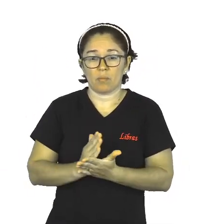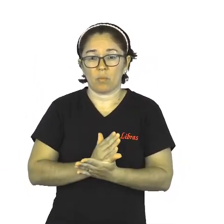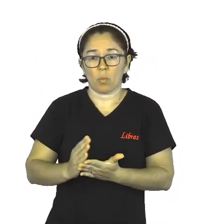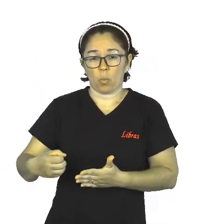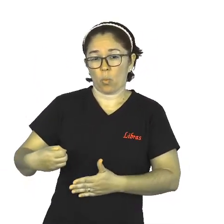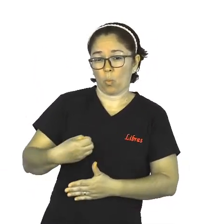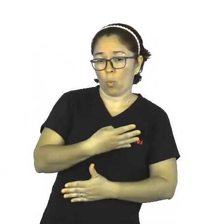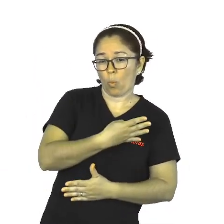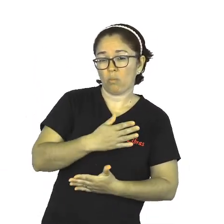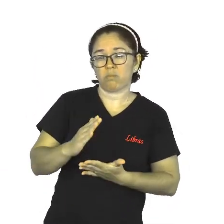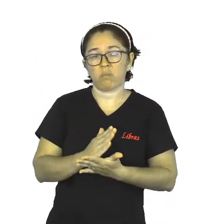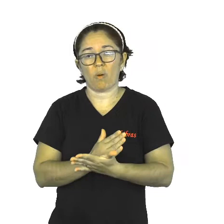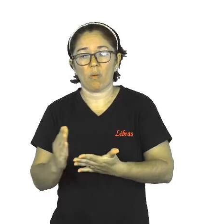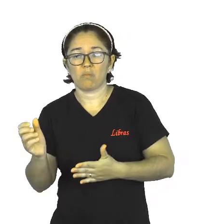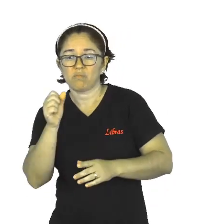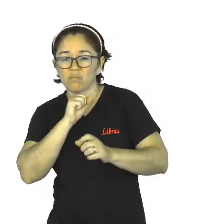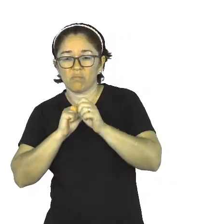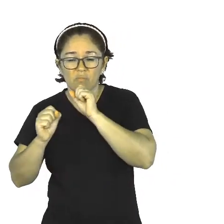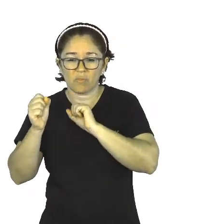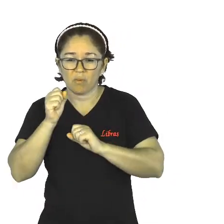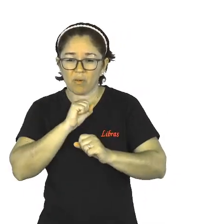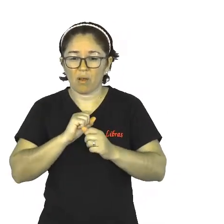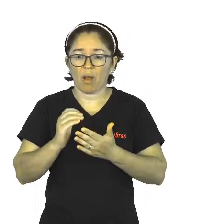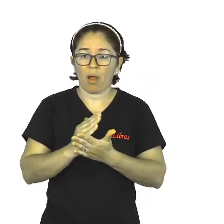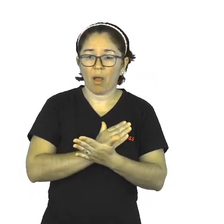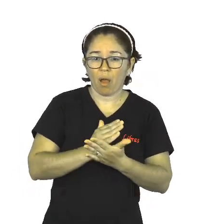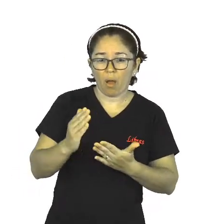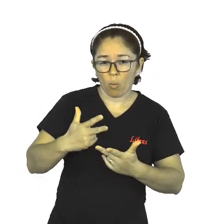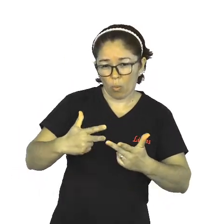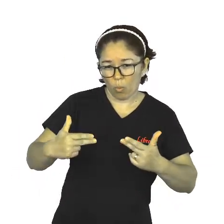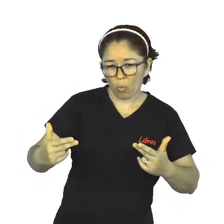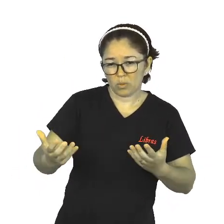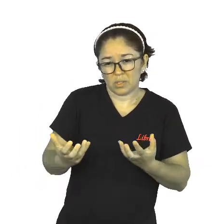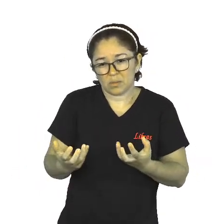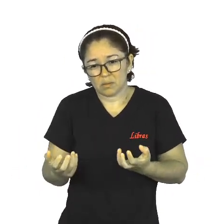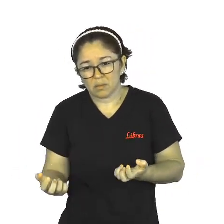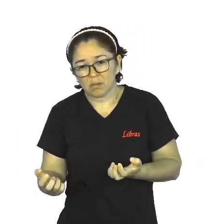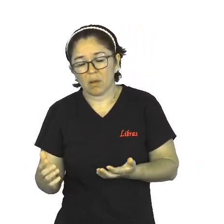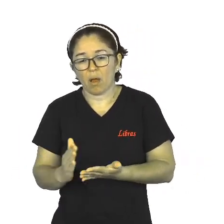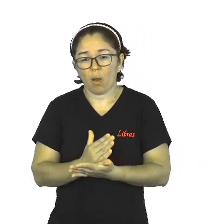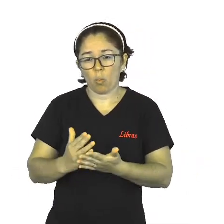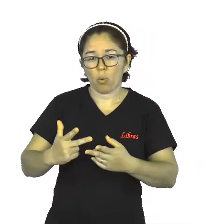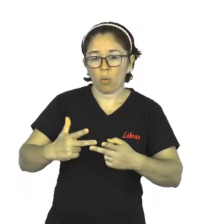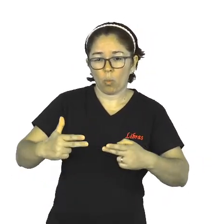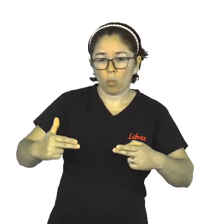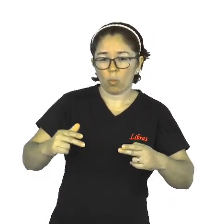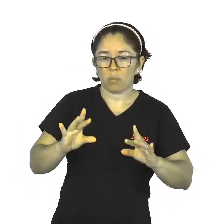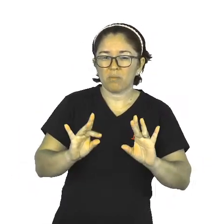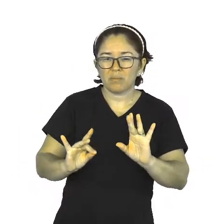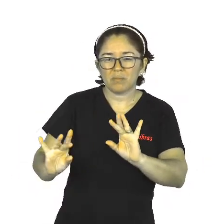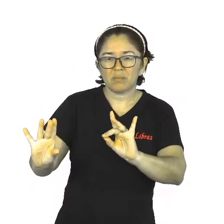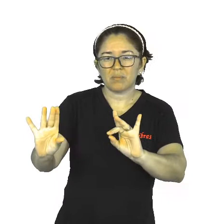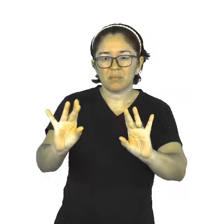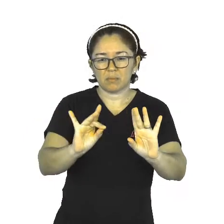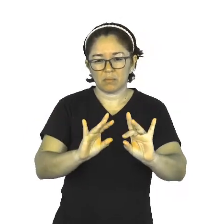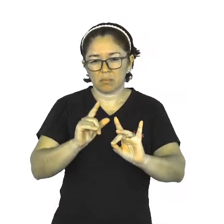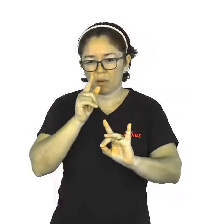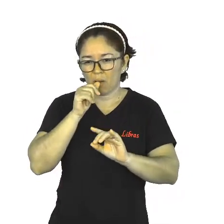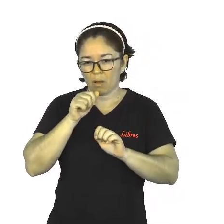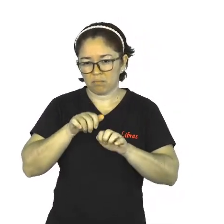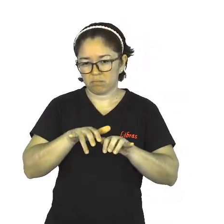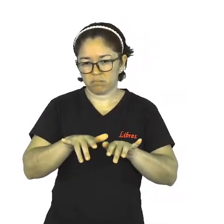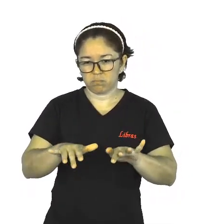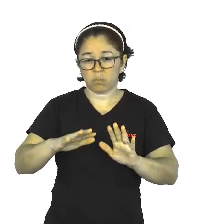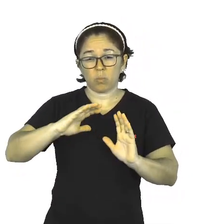tem coisas que são velhas, tem coisas que são secas, tem coisas que são molhadas. O mundo é